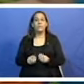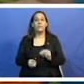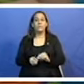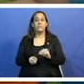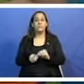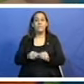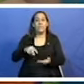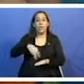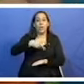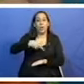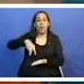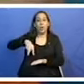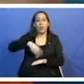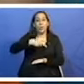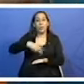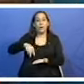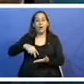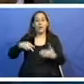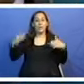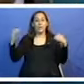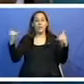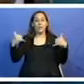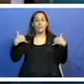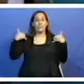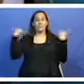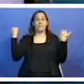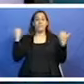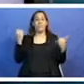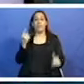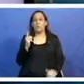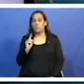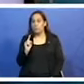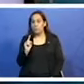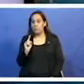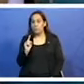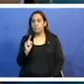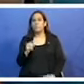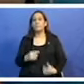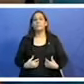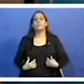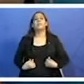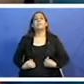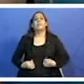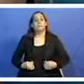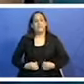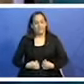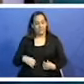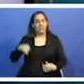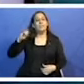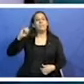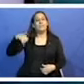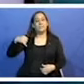para comemorar seu aniversário. Aí sim, esse é o fato número 1. Anota aí, ó,